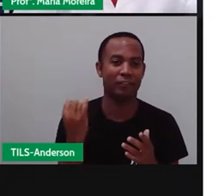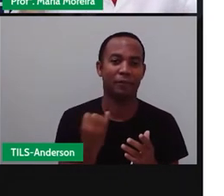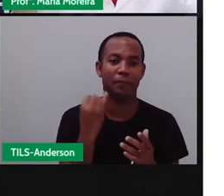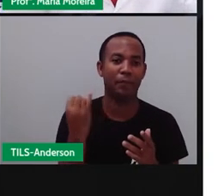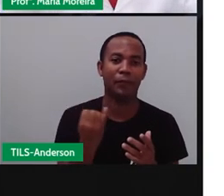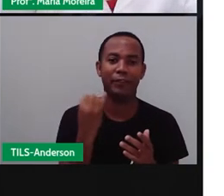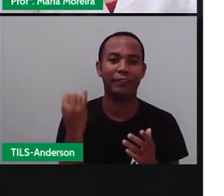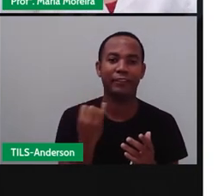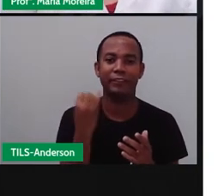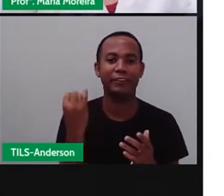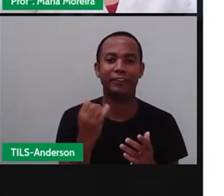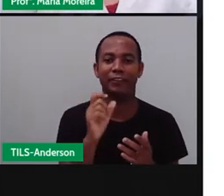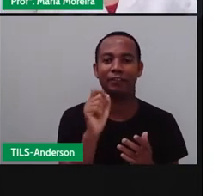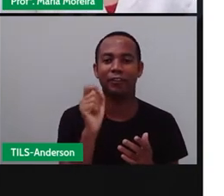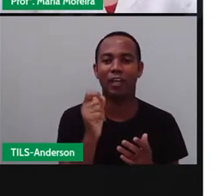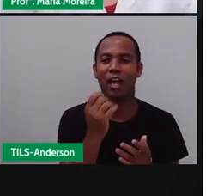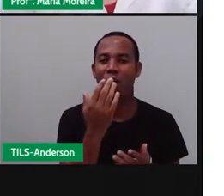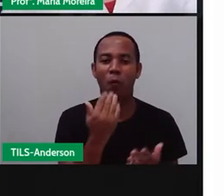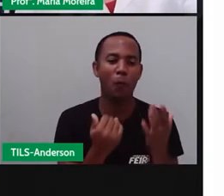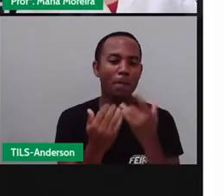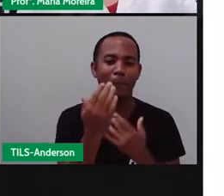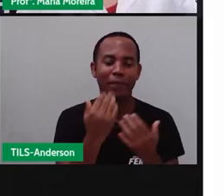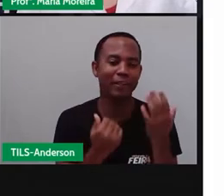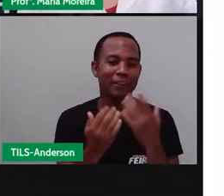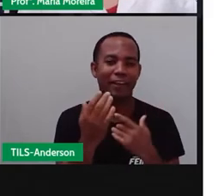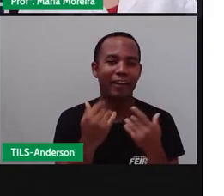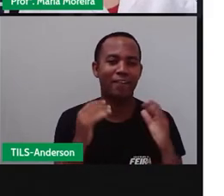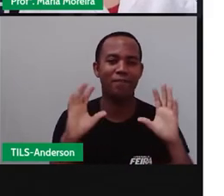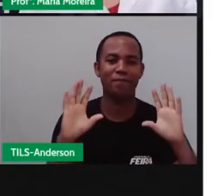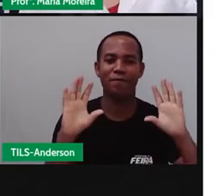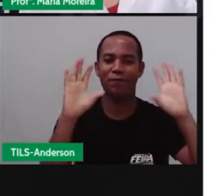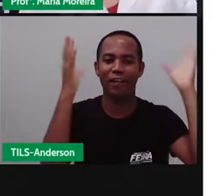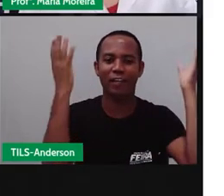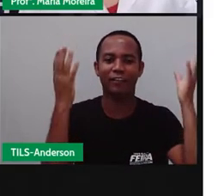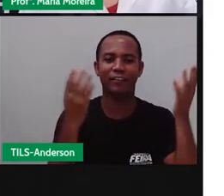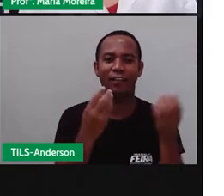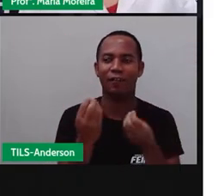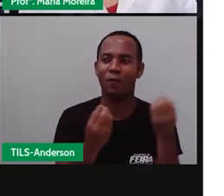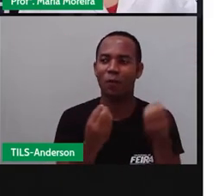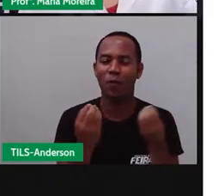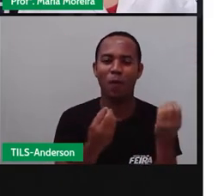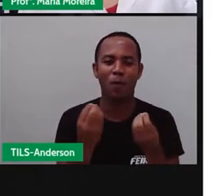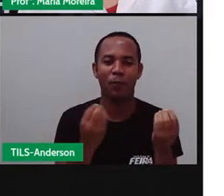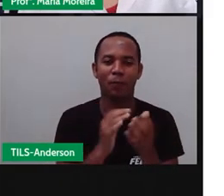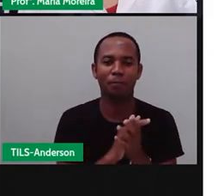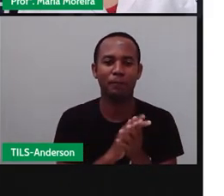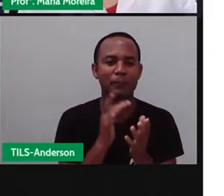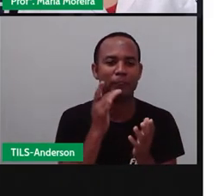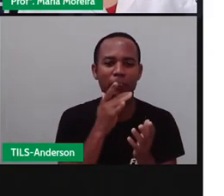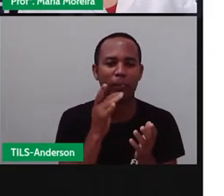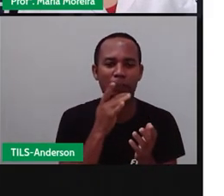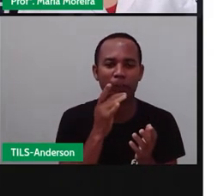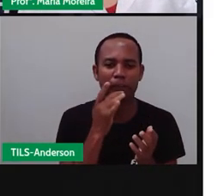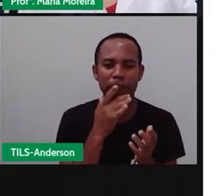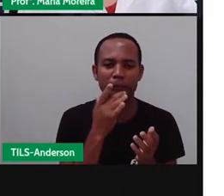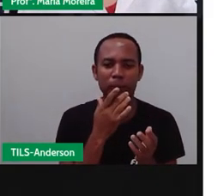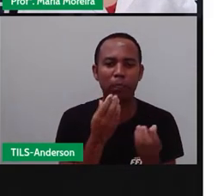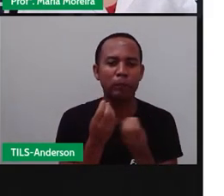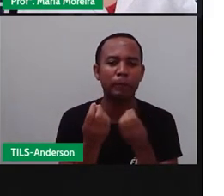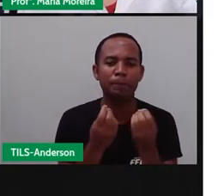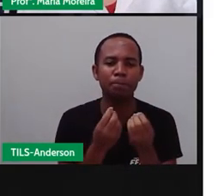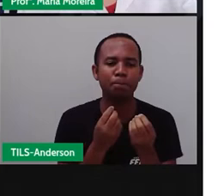importância das comidas de festa, né, não deriva apenas das delícias proporcionadas ao